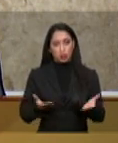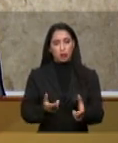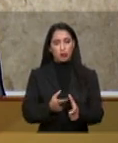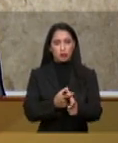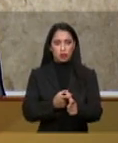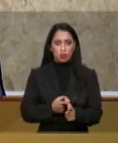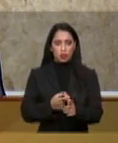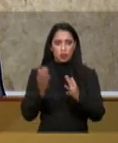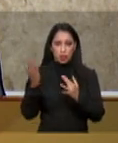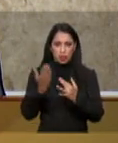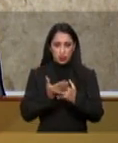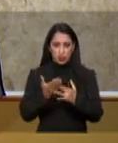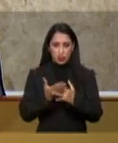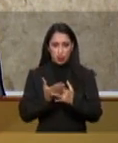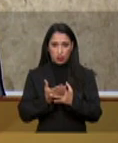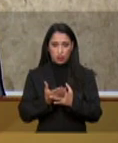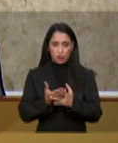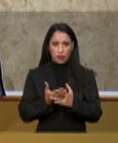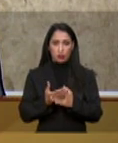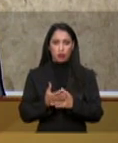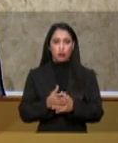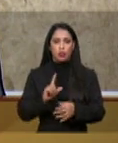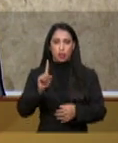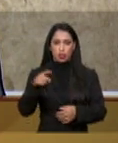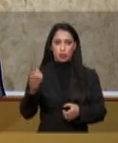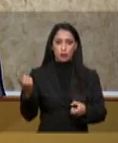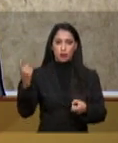primeira parte da sessão, quando então